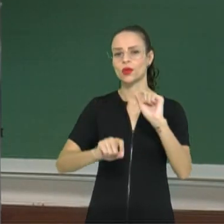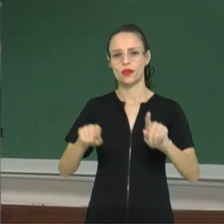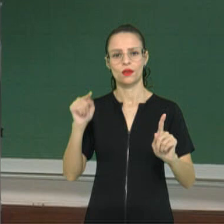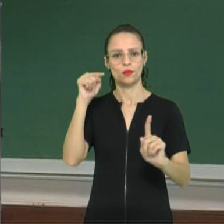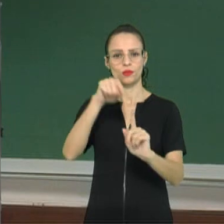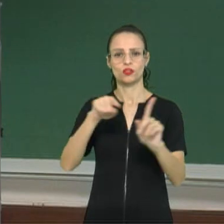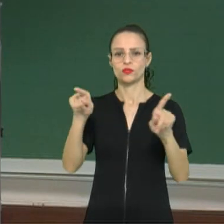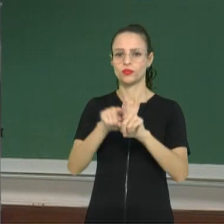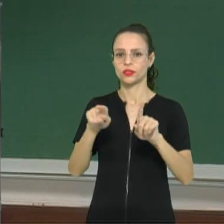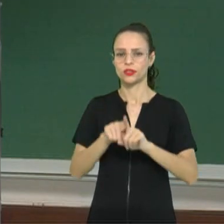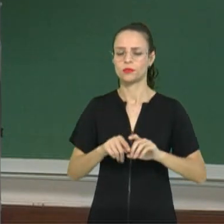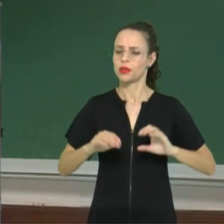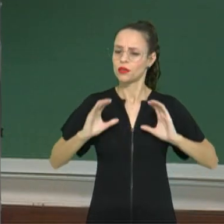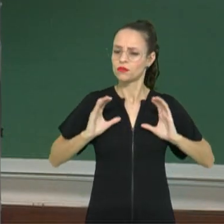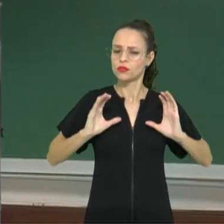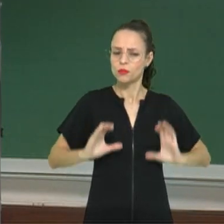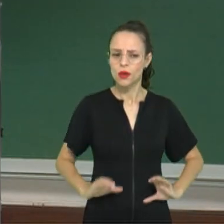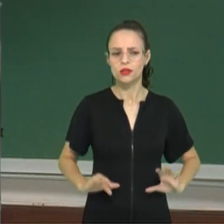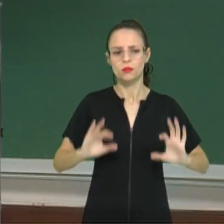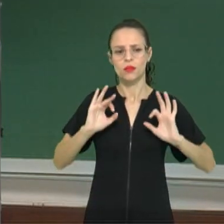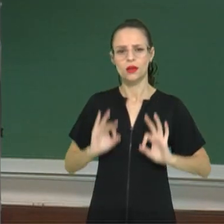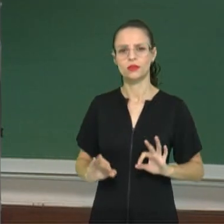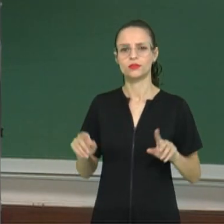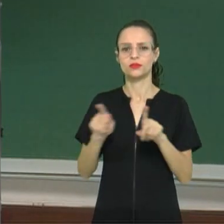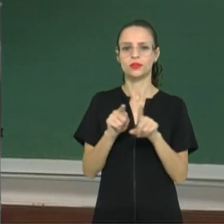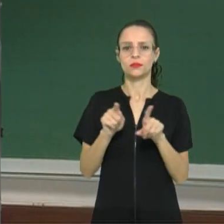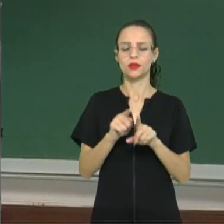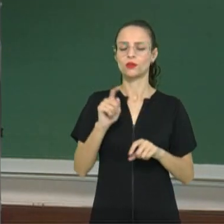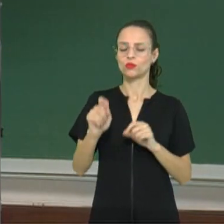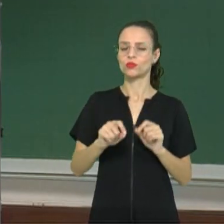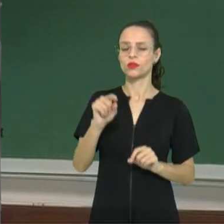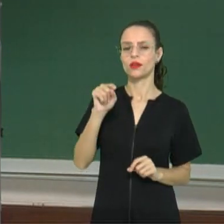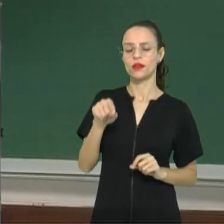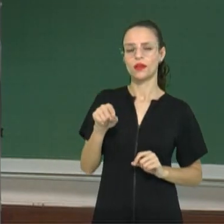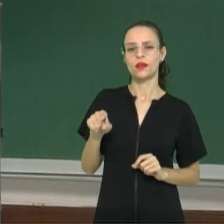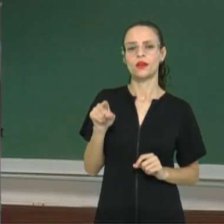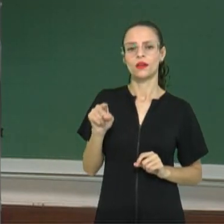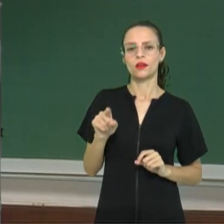também disciplinar dos praticantes, né? Então, além da parte